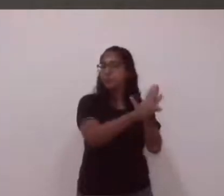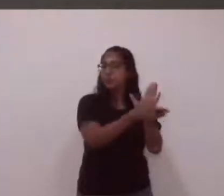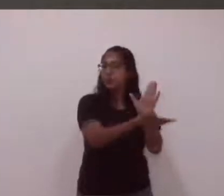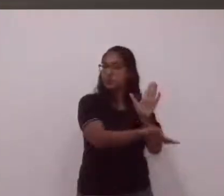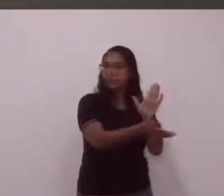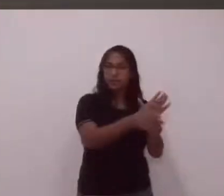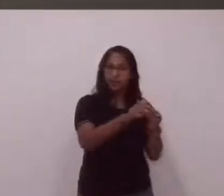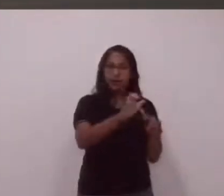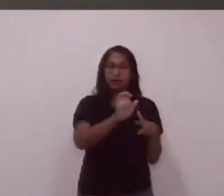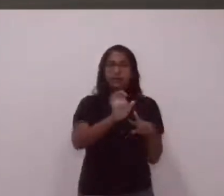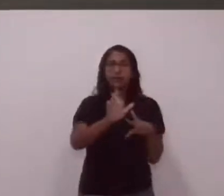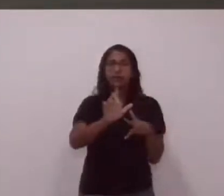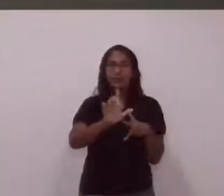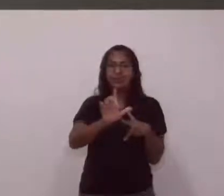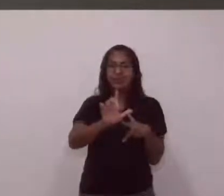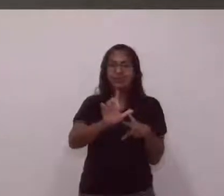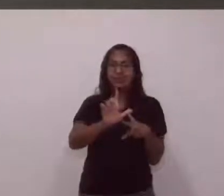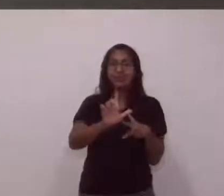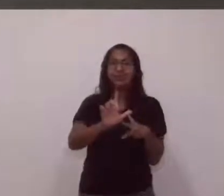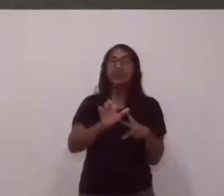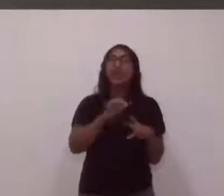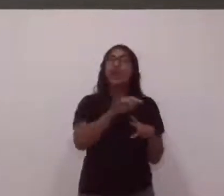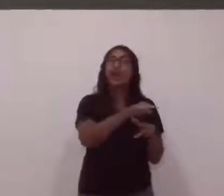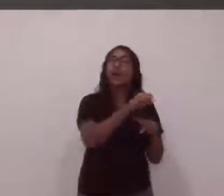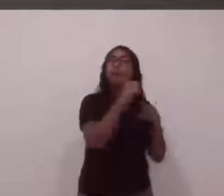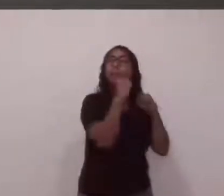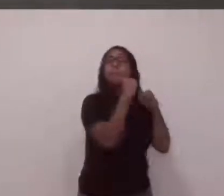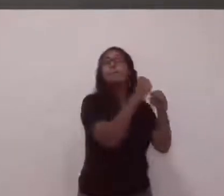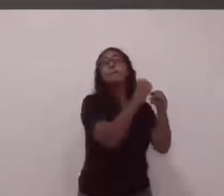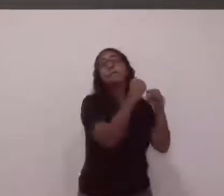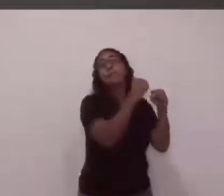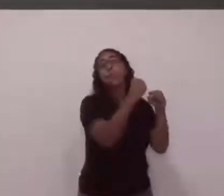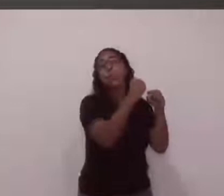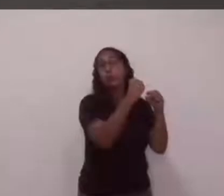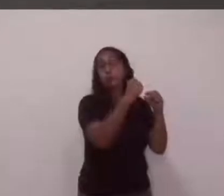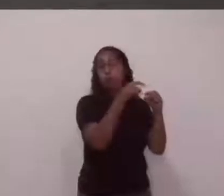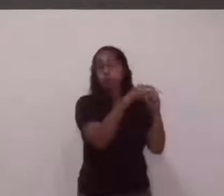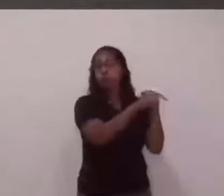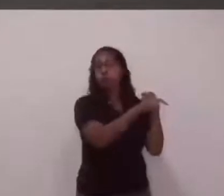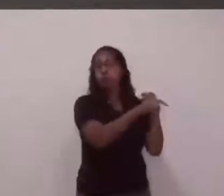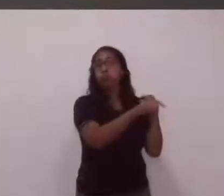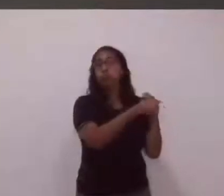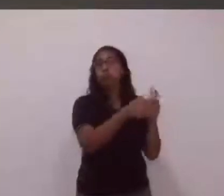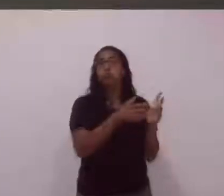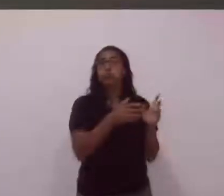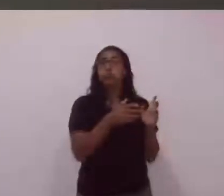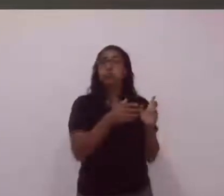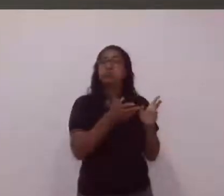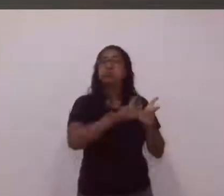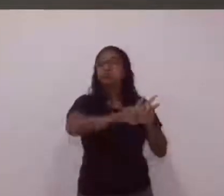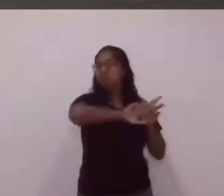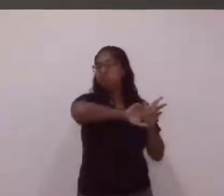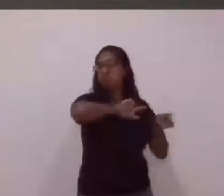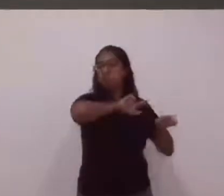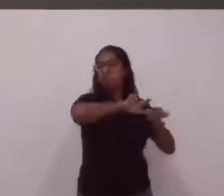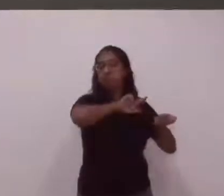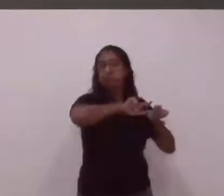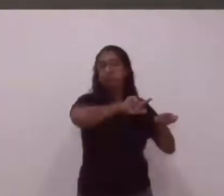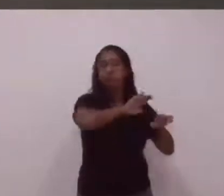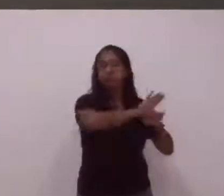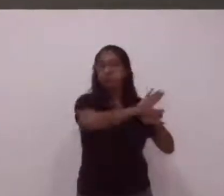e são poderes autônomos e exercem atividades diferentes né o que o